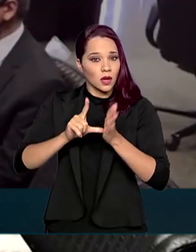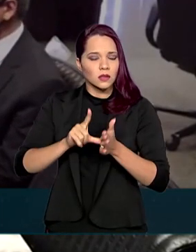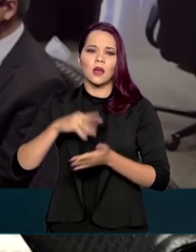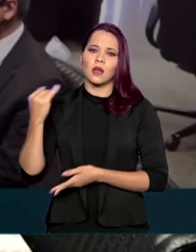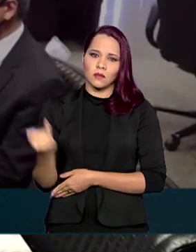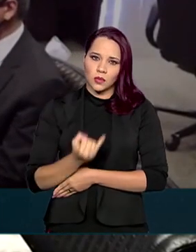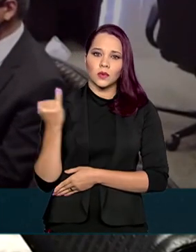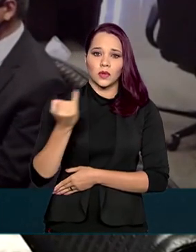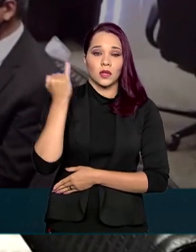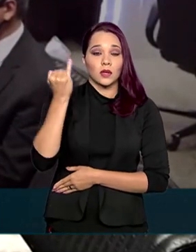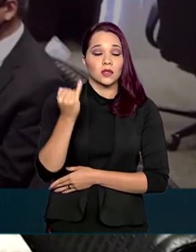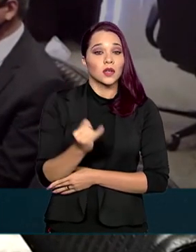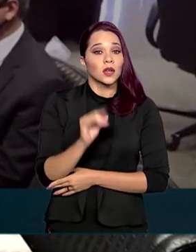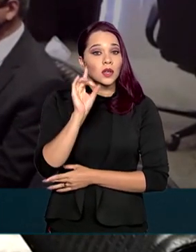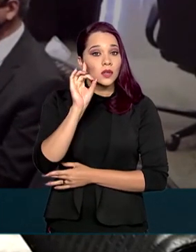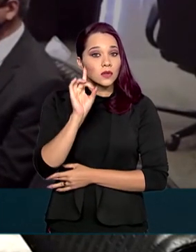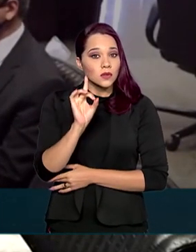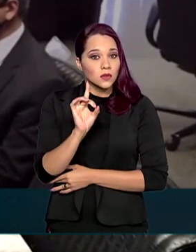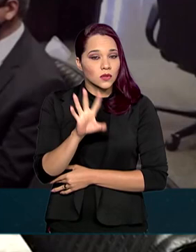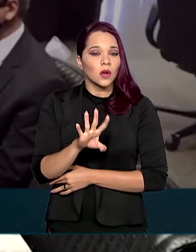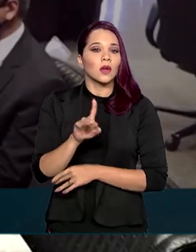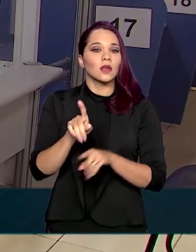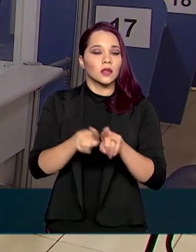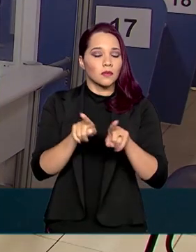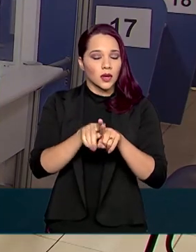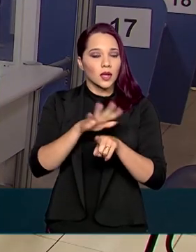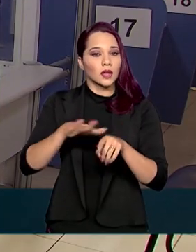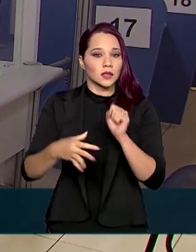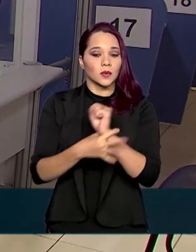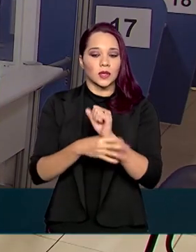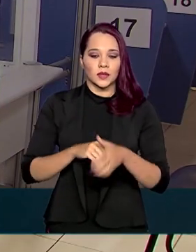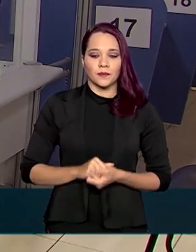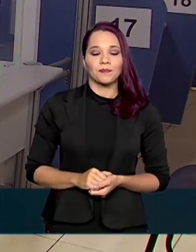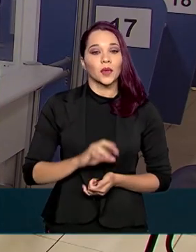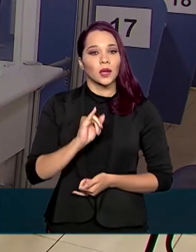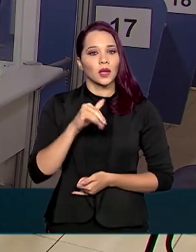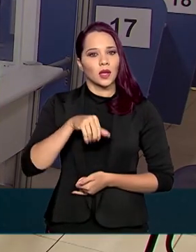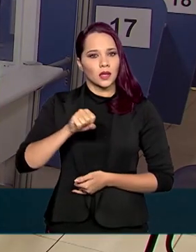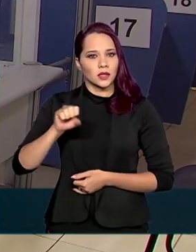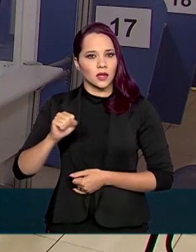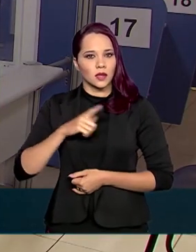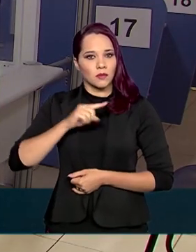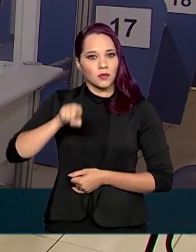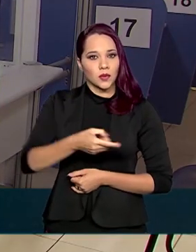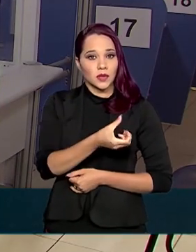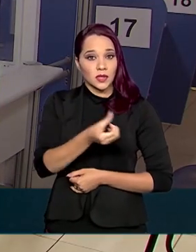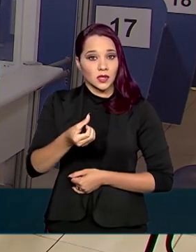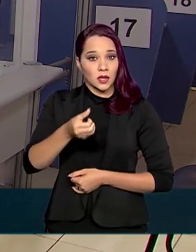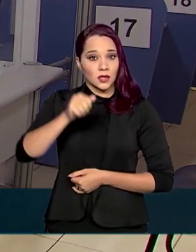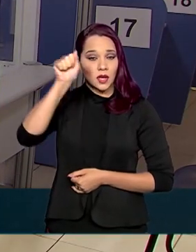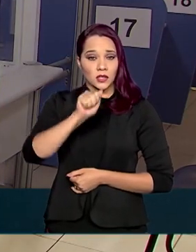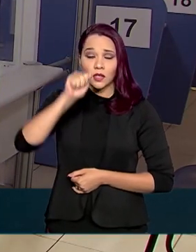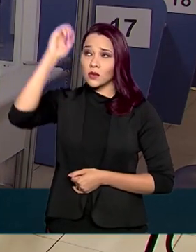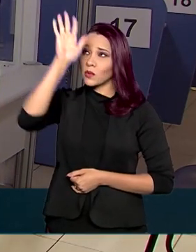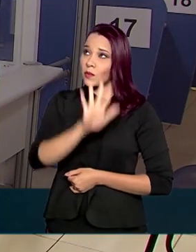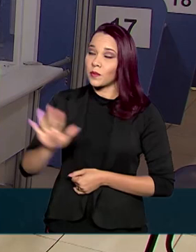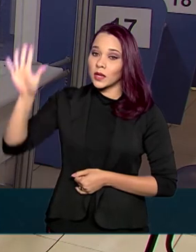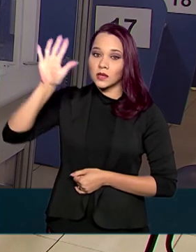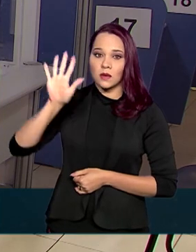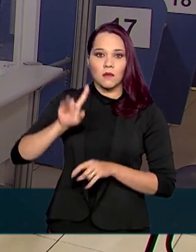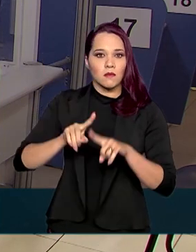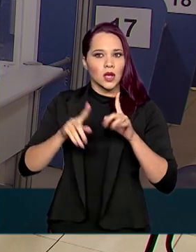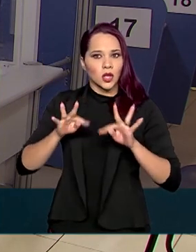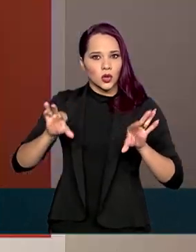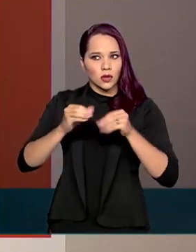fundamental. Isso é uma medida de segurança. O INSS possui 1.600 agências no país, mas nem